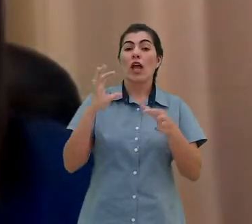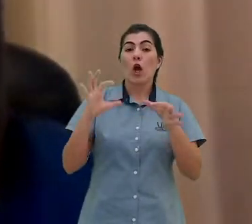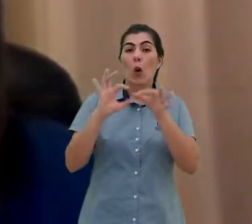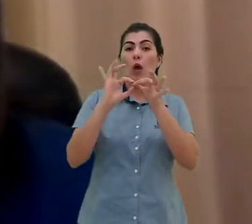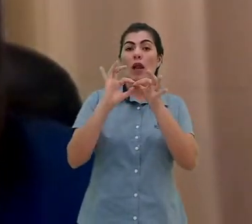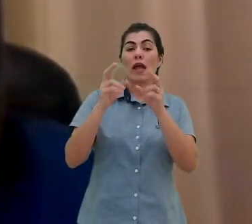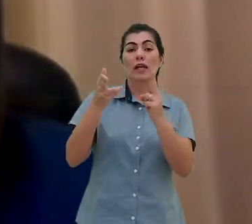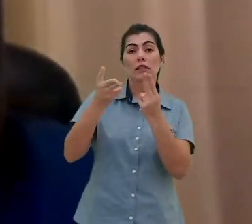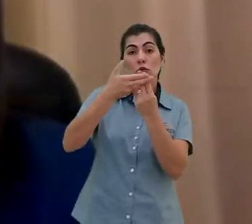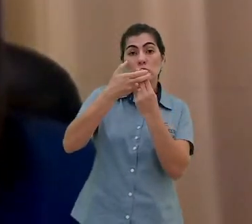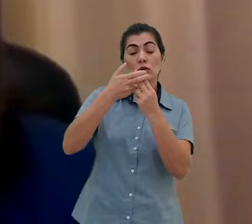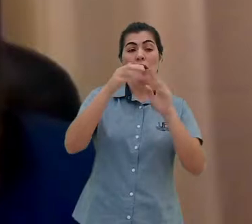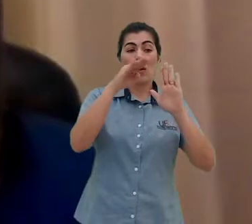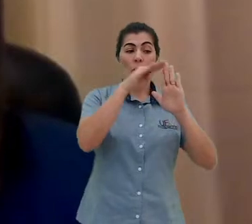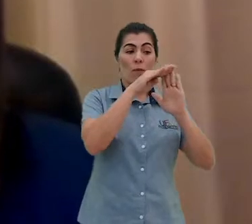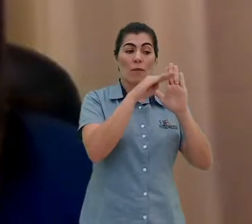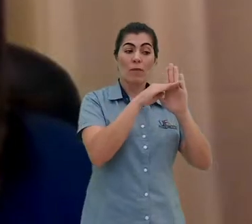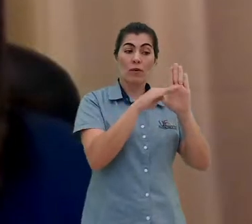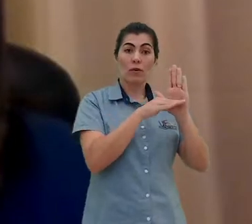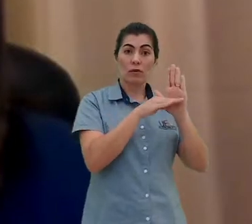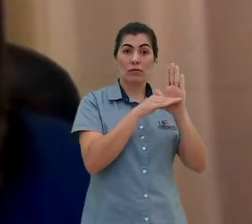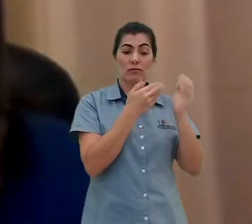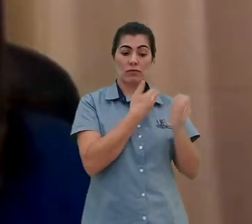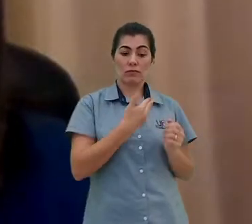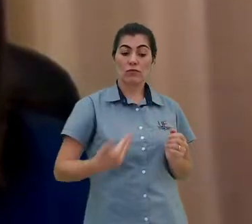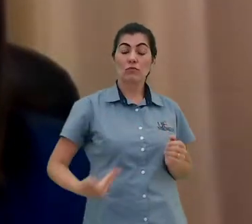um programa do governo para